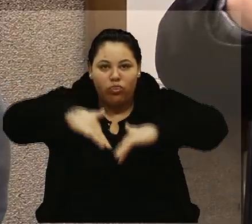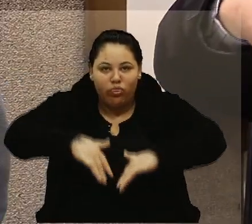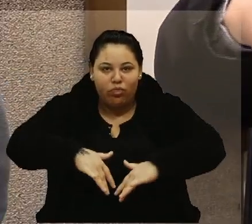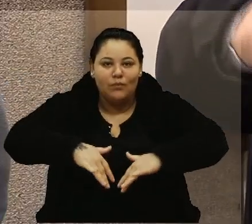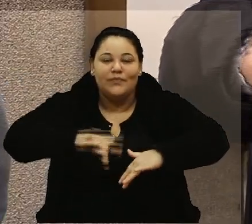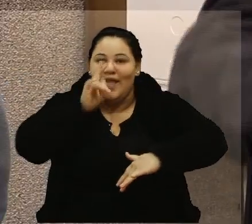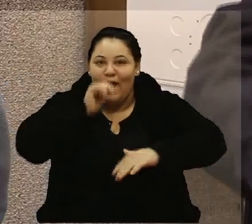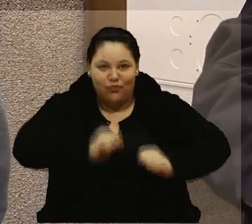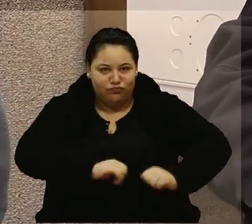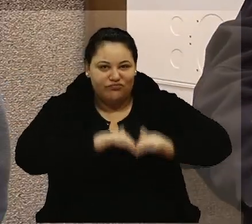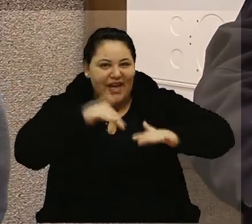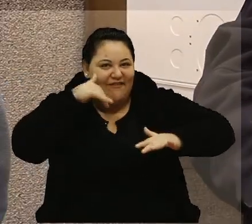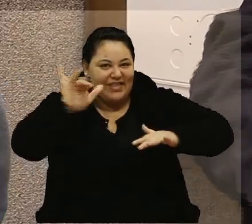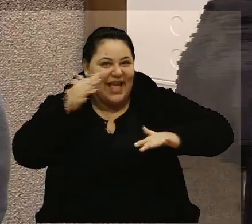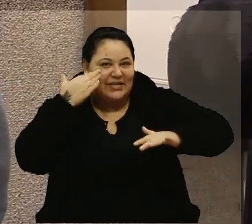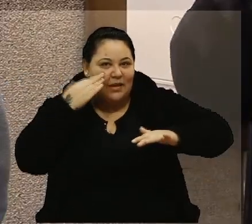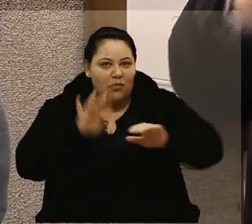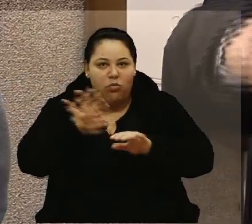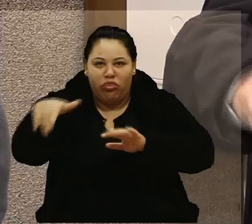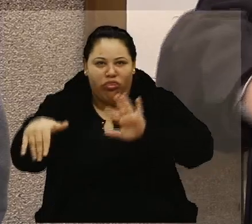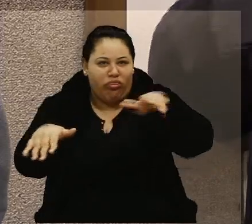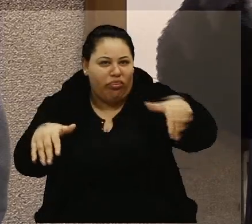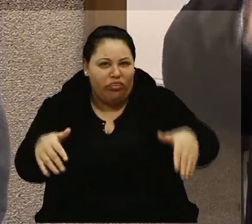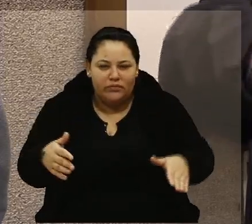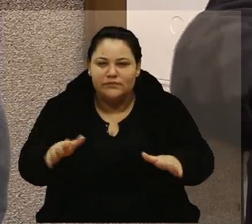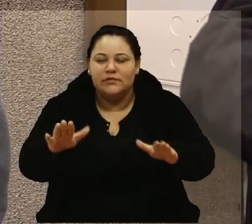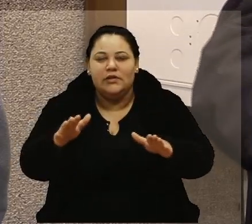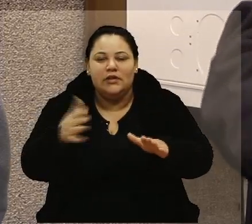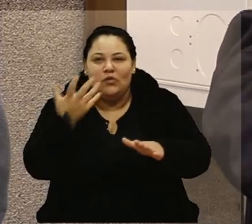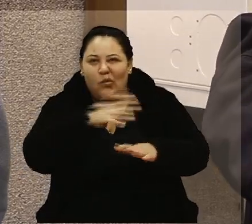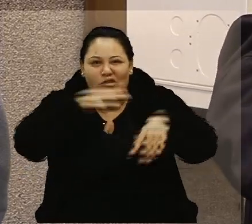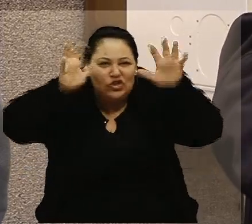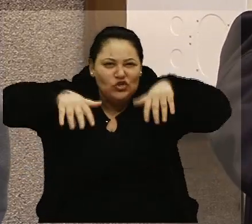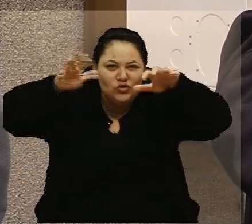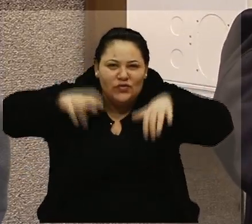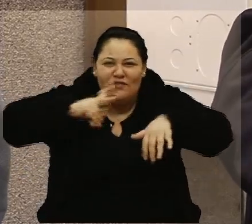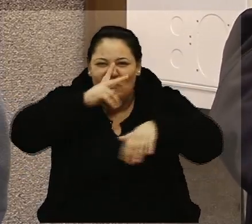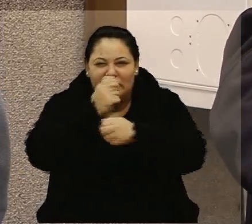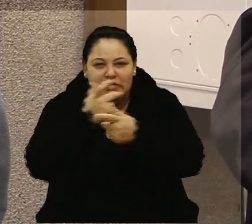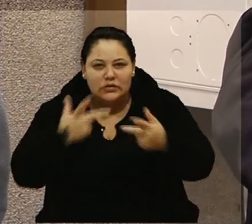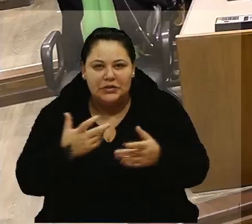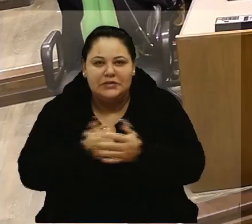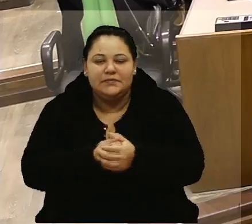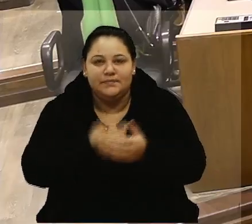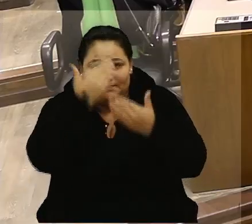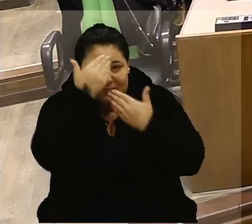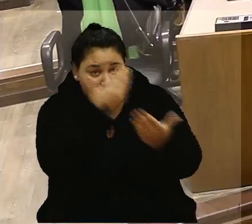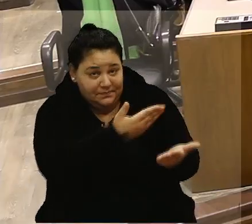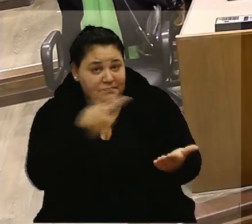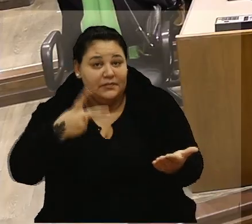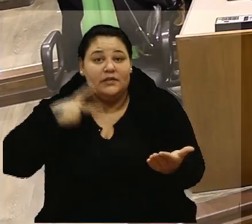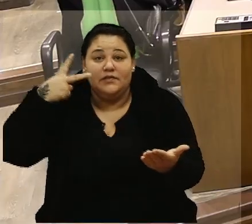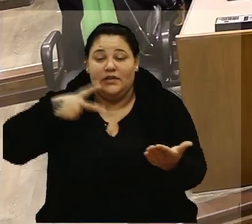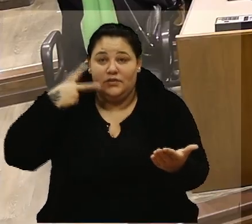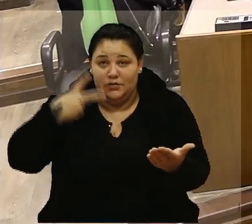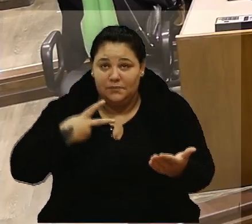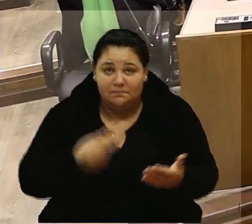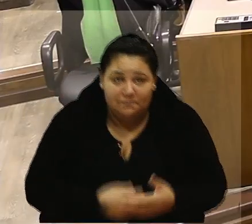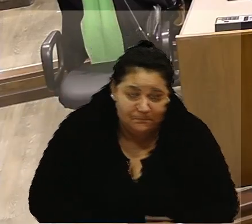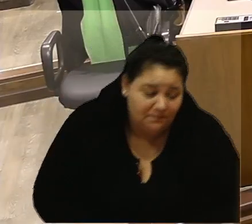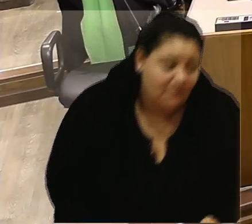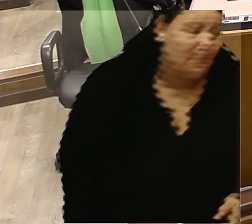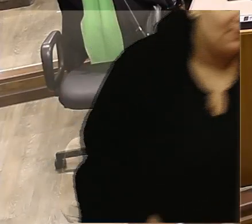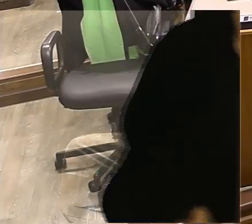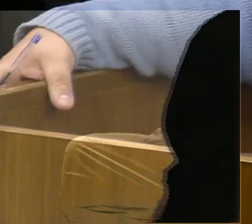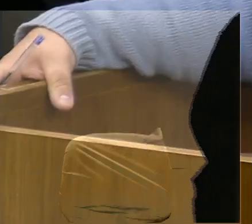da proteção da cidade contra os grandes temporais, chuvas e assim por diante. Obrigado, vereador. Deixei o senhor